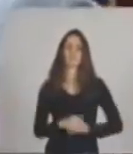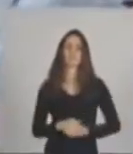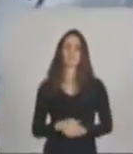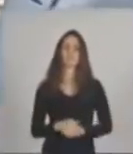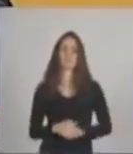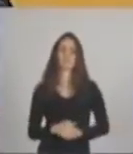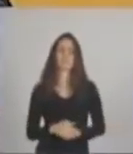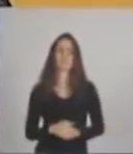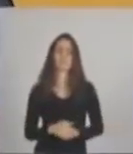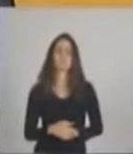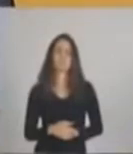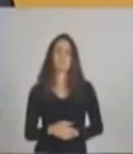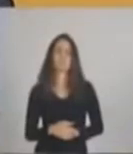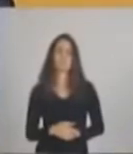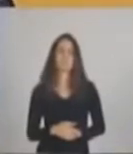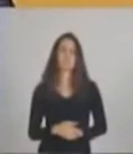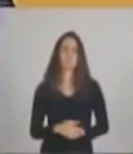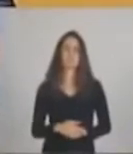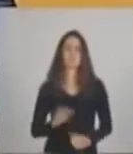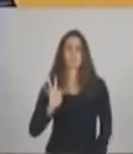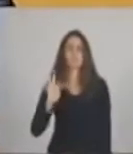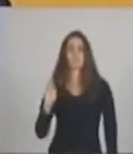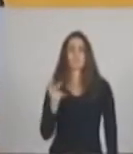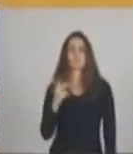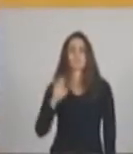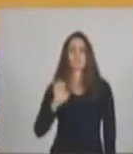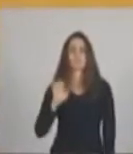Está feito o registro. Deputado Teodorico Ferraz.